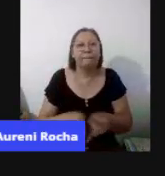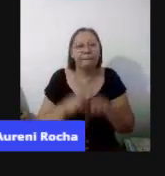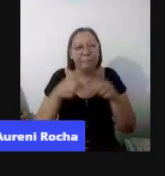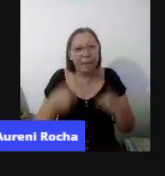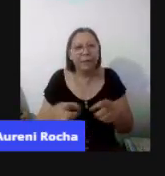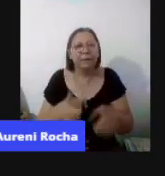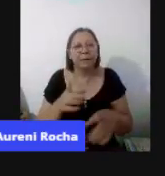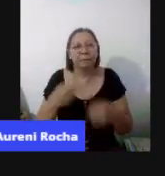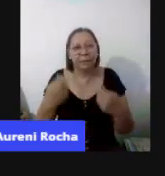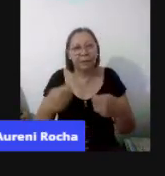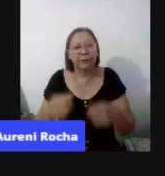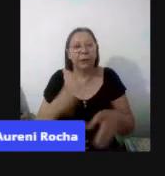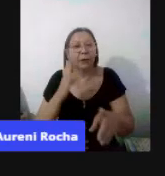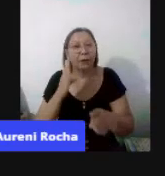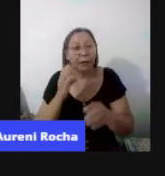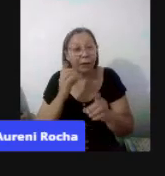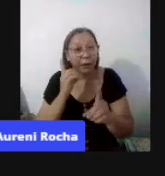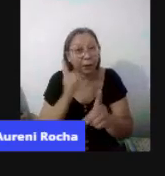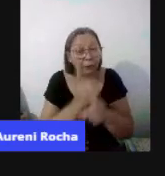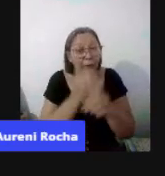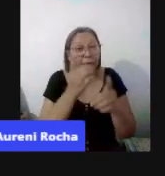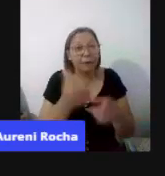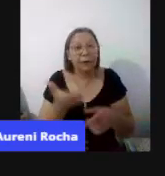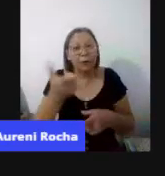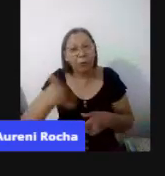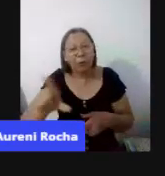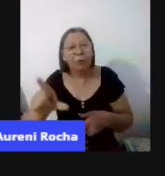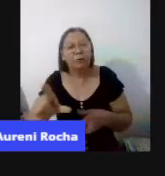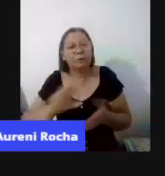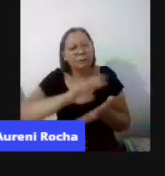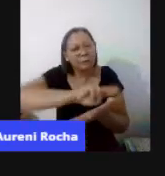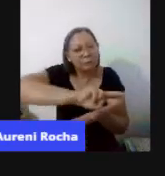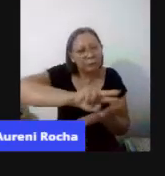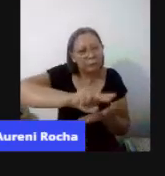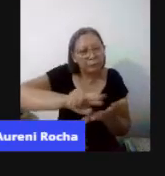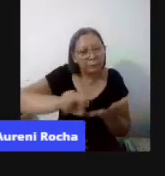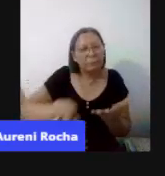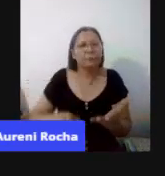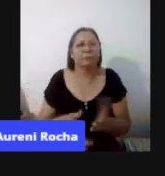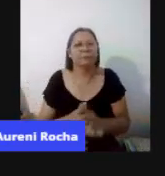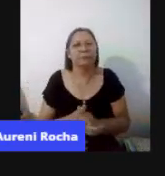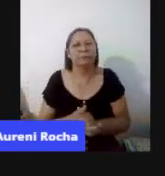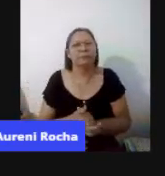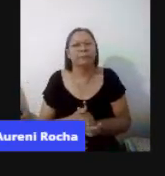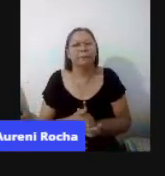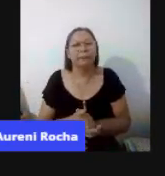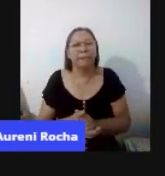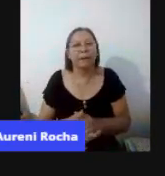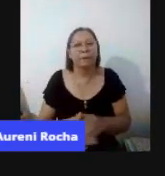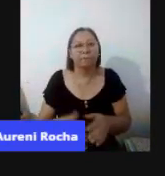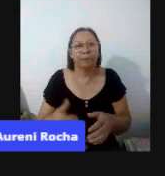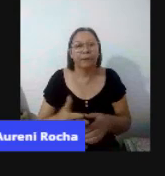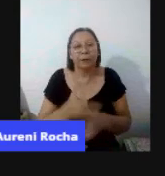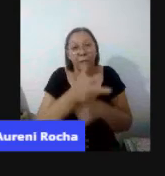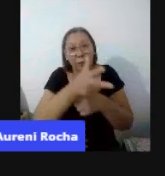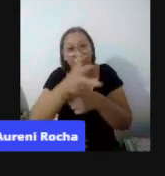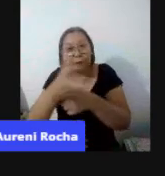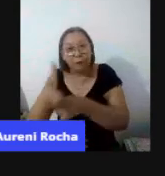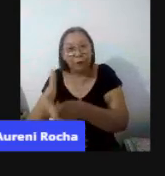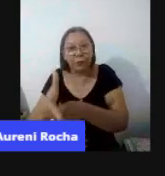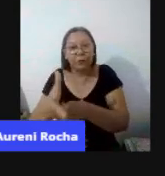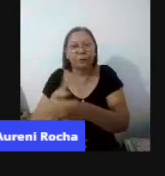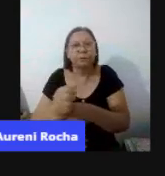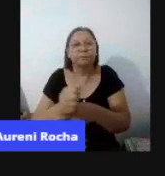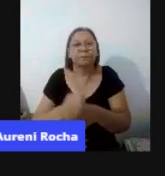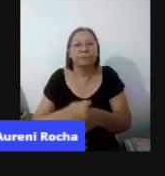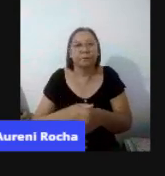não necessariamente precise do professor estar colocando para ele. Então, o vídeo autoral que o professor produz, ele tem